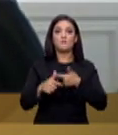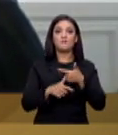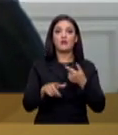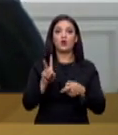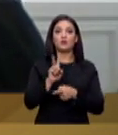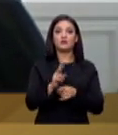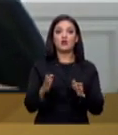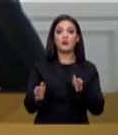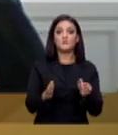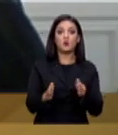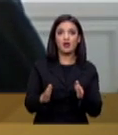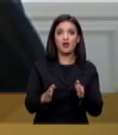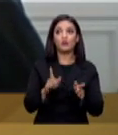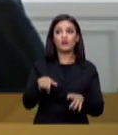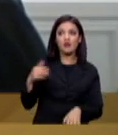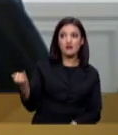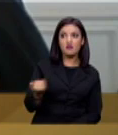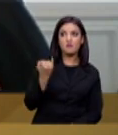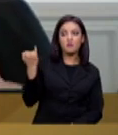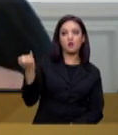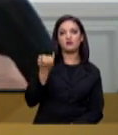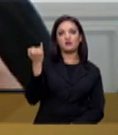de excepcional interesse público.